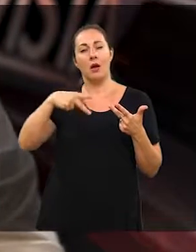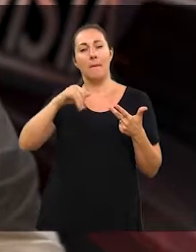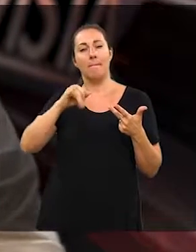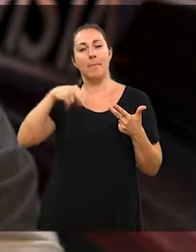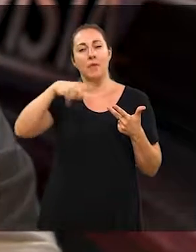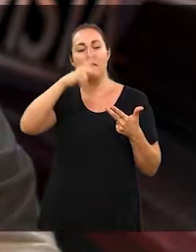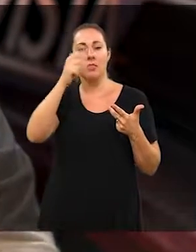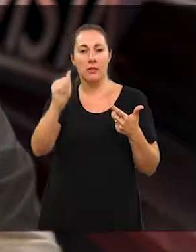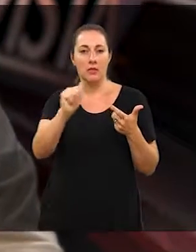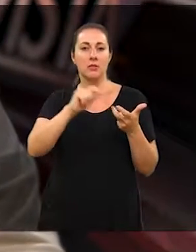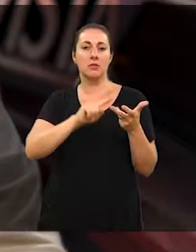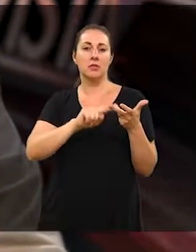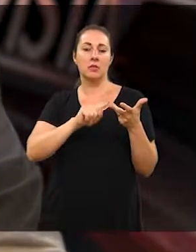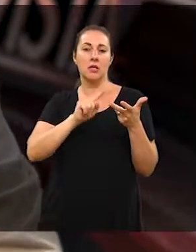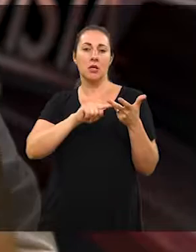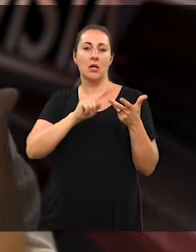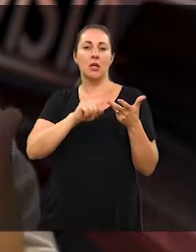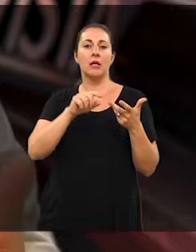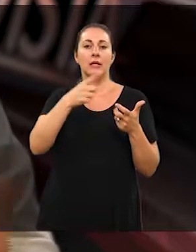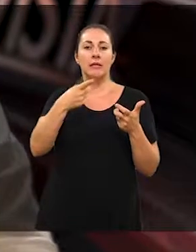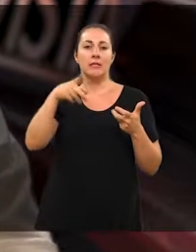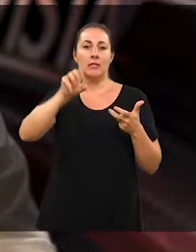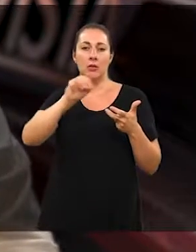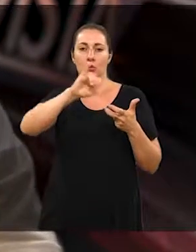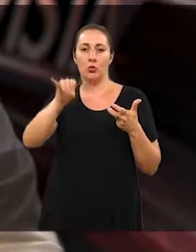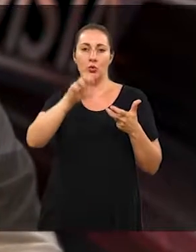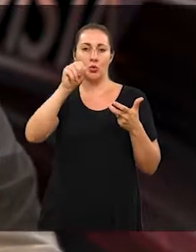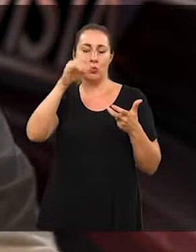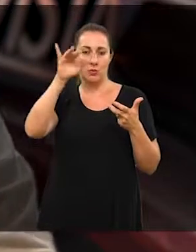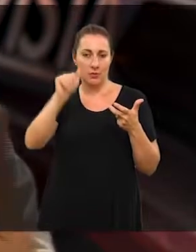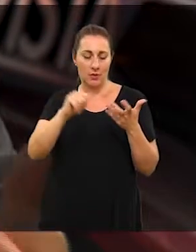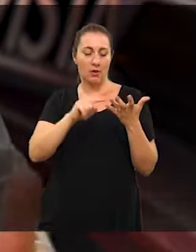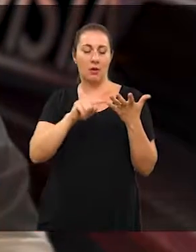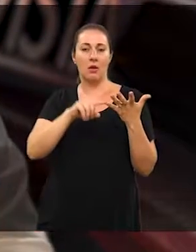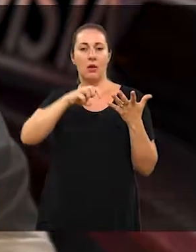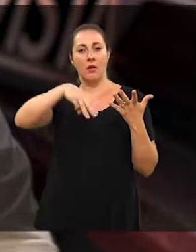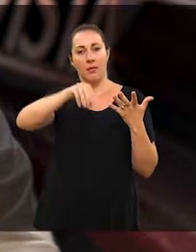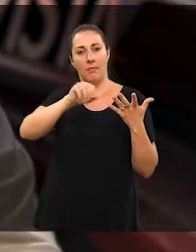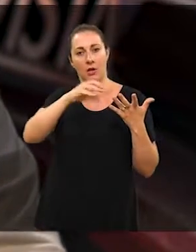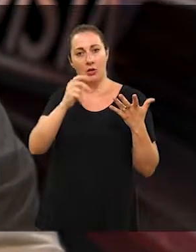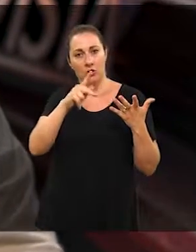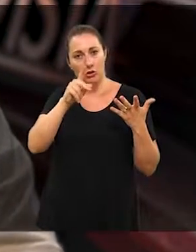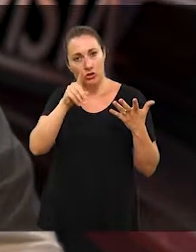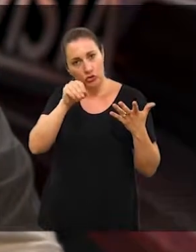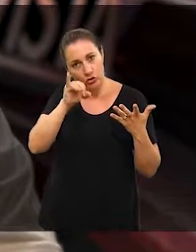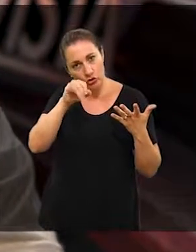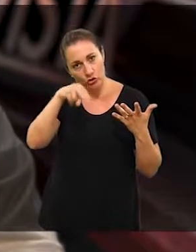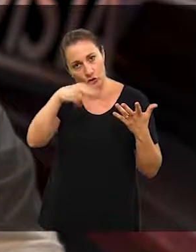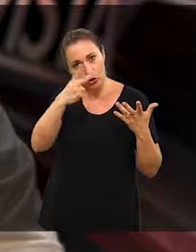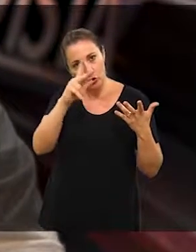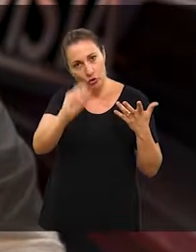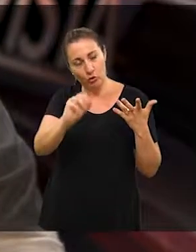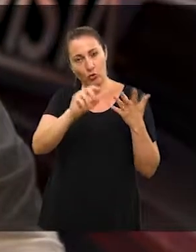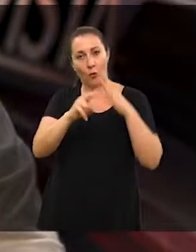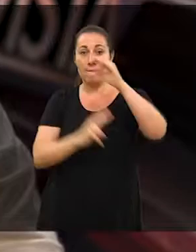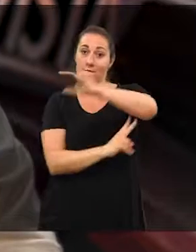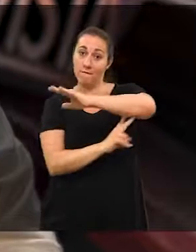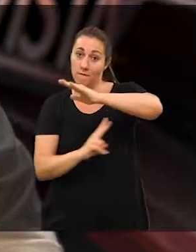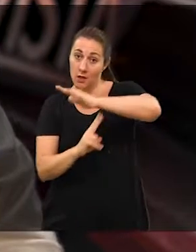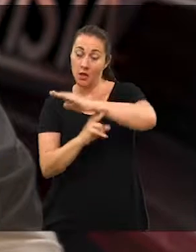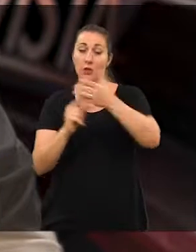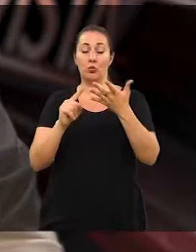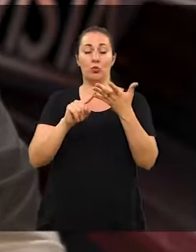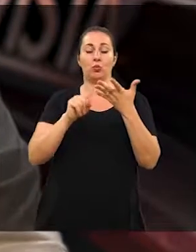Sul, que a gente já foi visitar, Sananduva, São José do Ouro, temos duas escolas, Machadinho temos uma escola, Viadutos temos uma